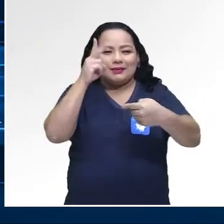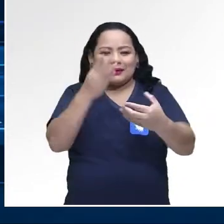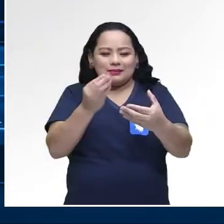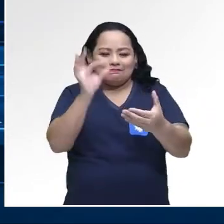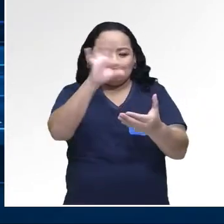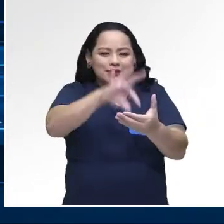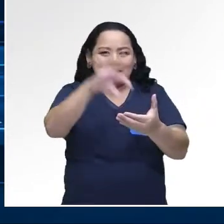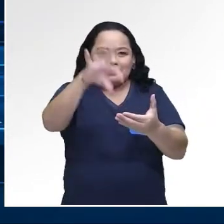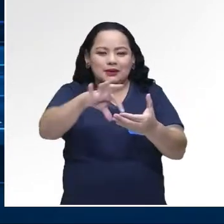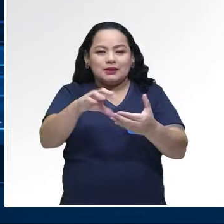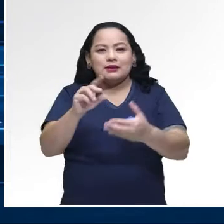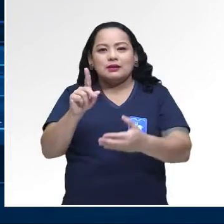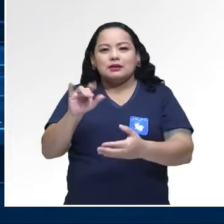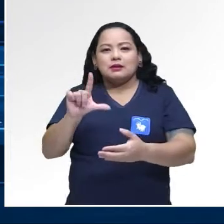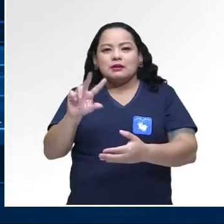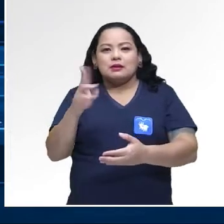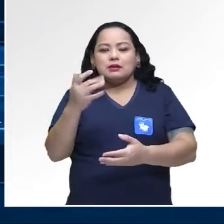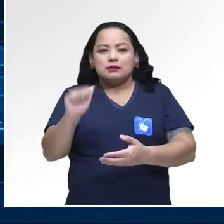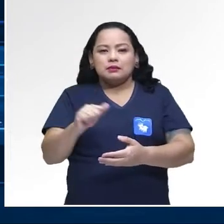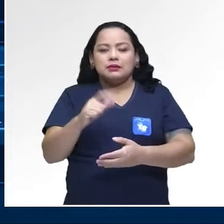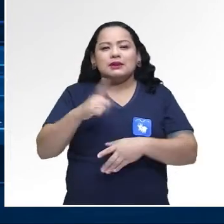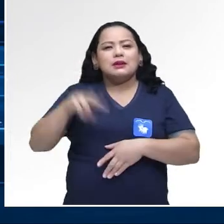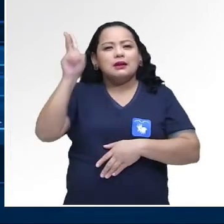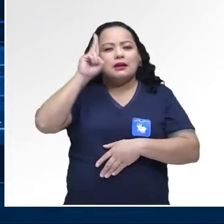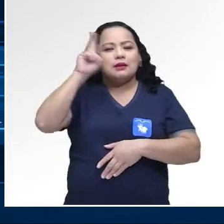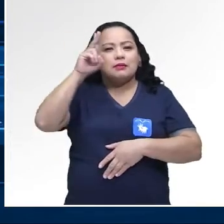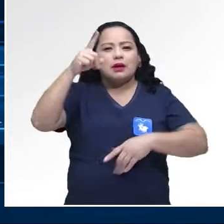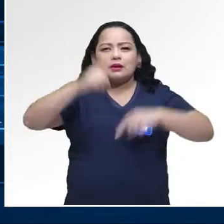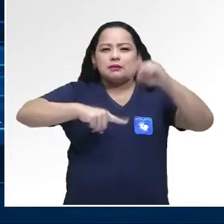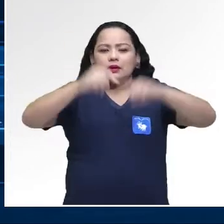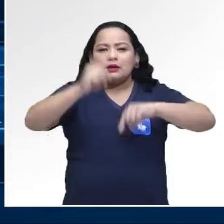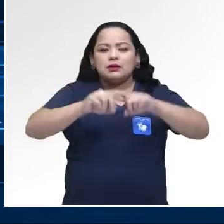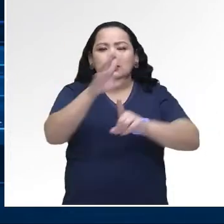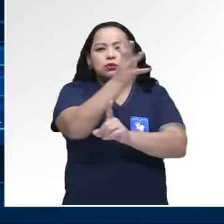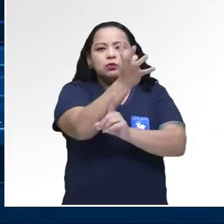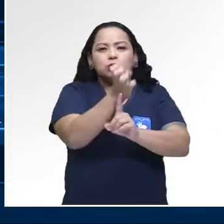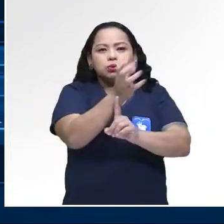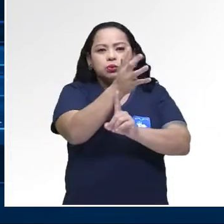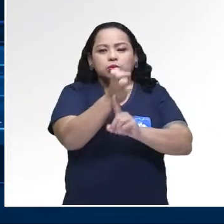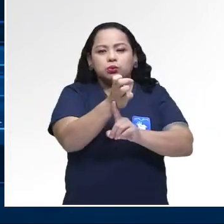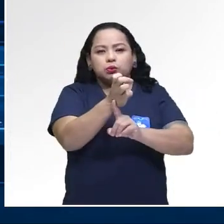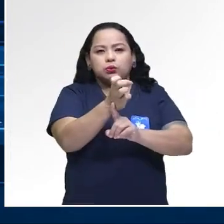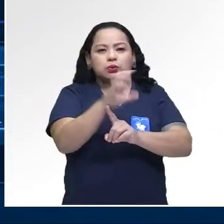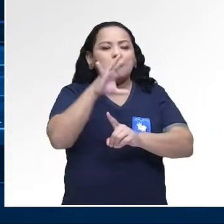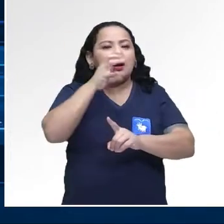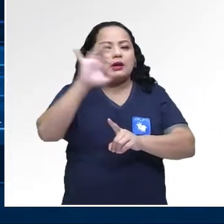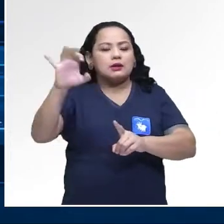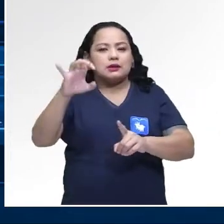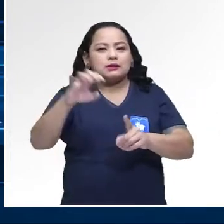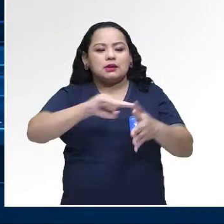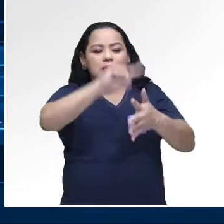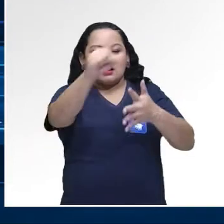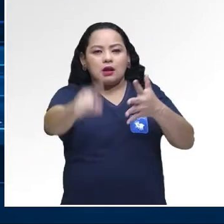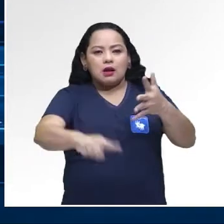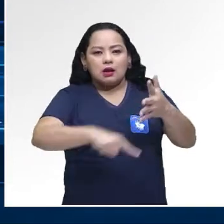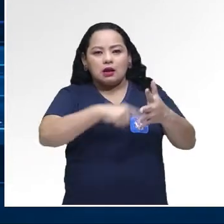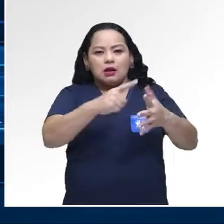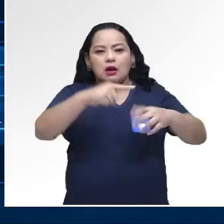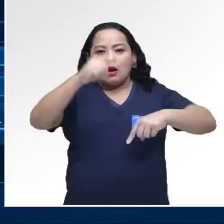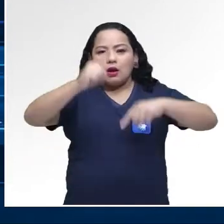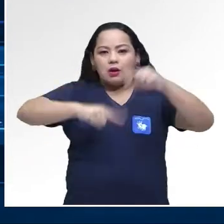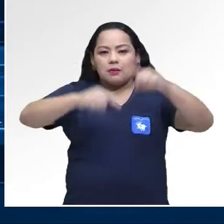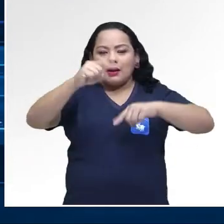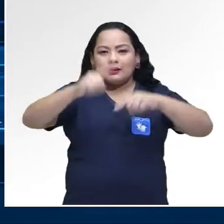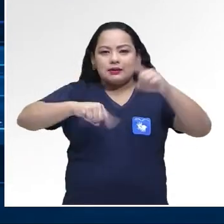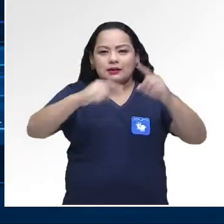também, né, que existem aqui, ó, aparelhos consumidores, né, no circuito elétrico. Nesse caso, o aparelho que vai